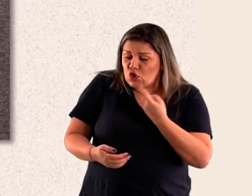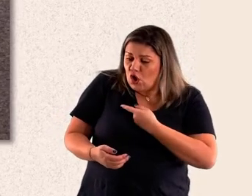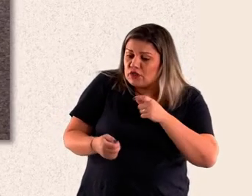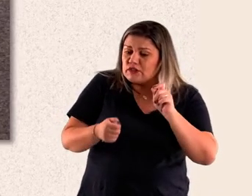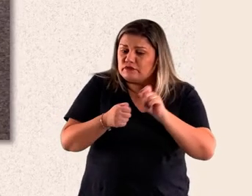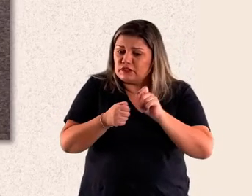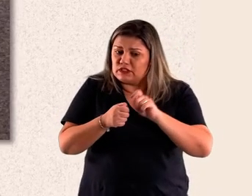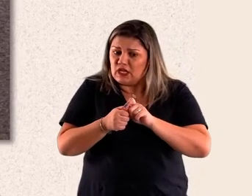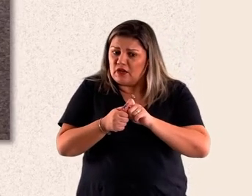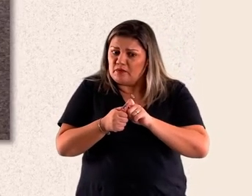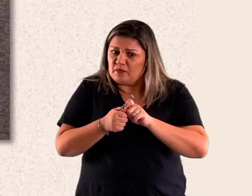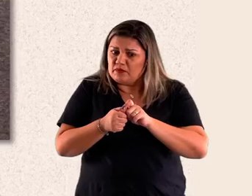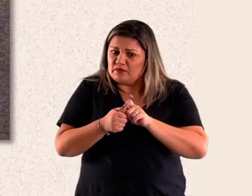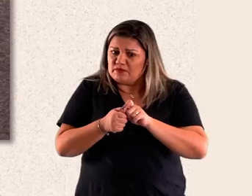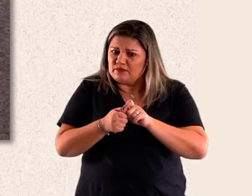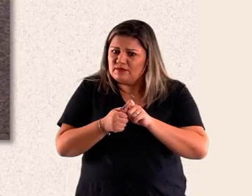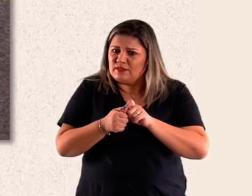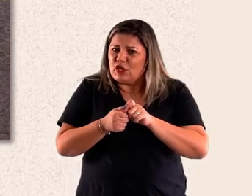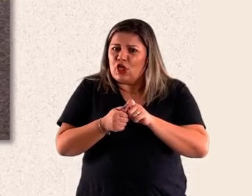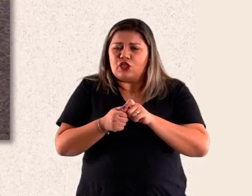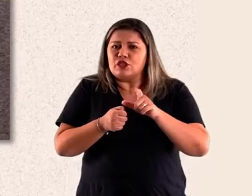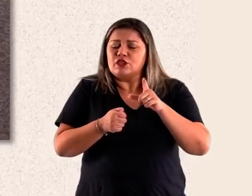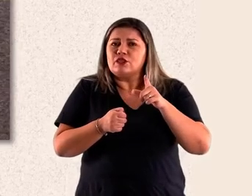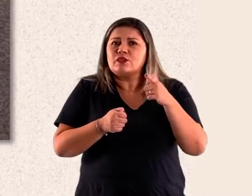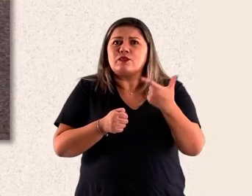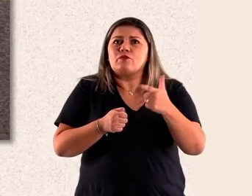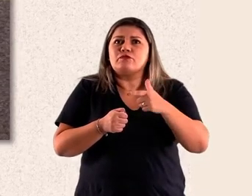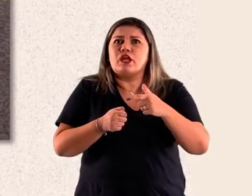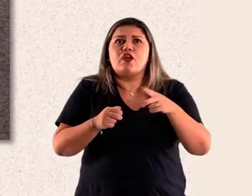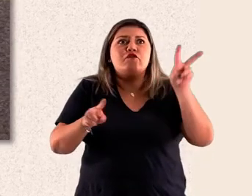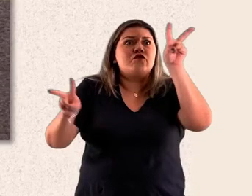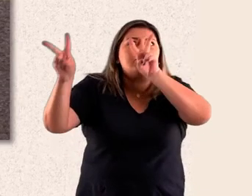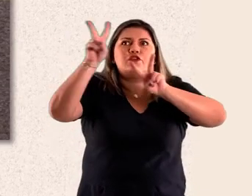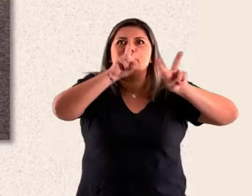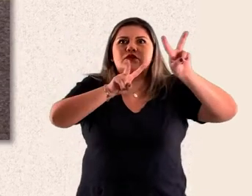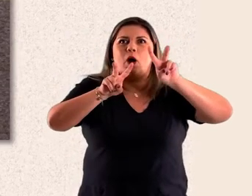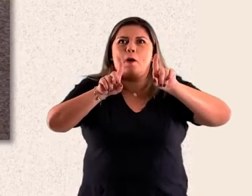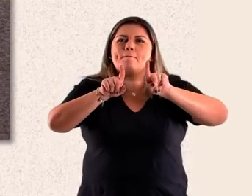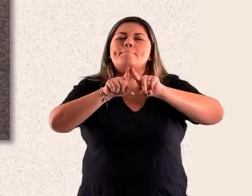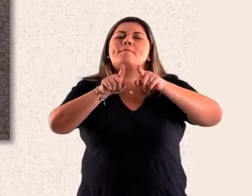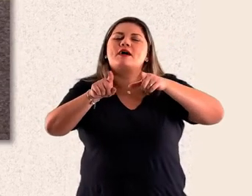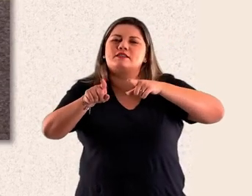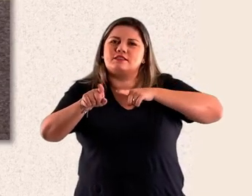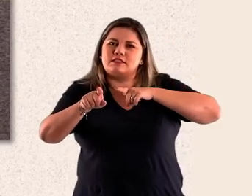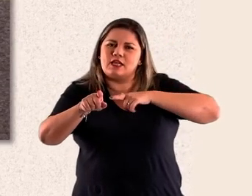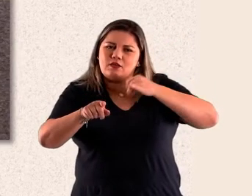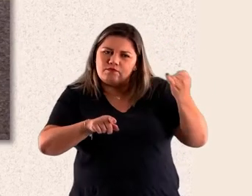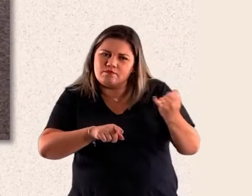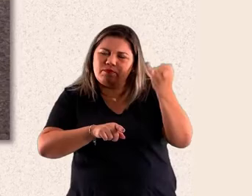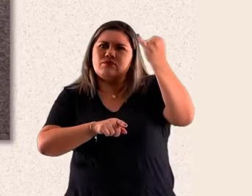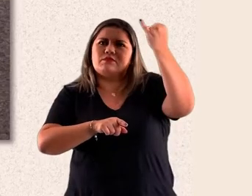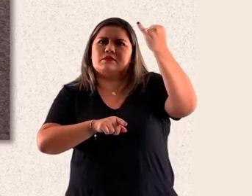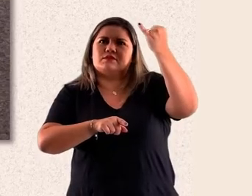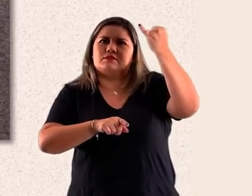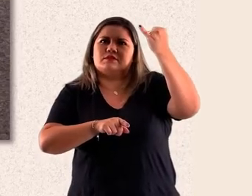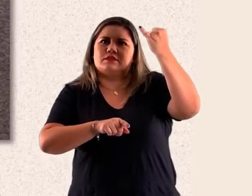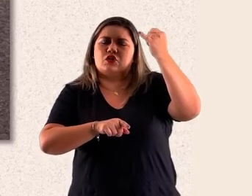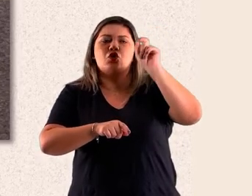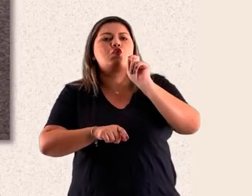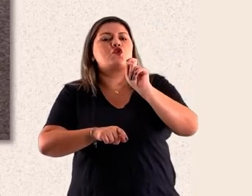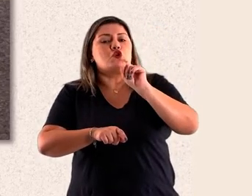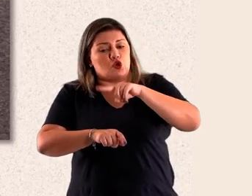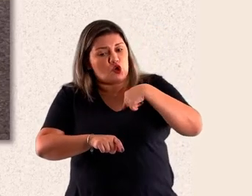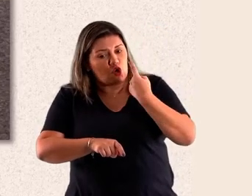Mas tem alguma relevância bom então essa questão da responsabilidade individual o que a gente